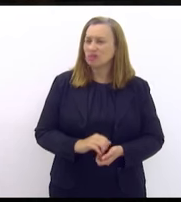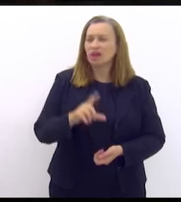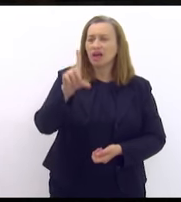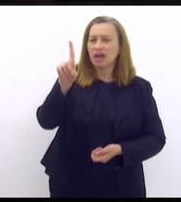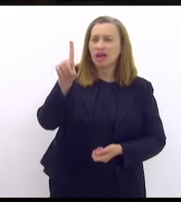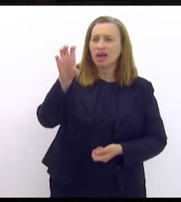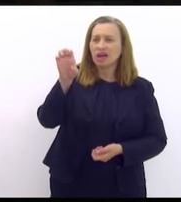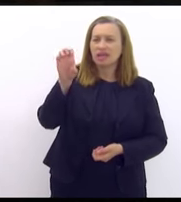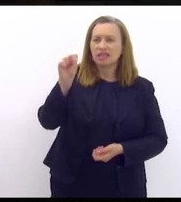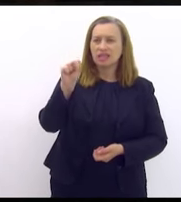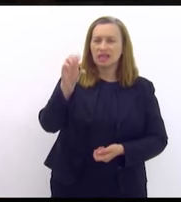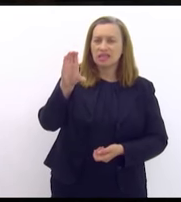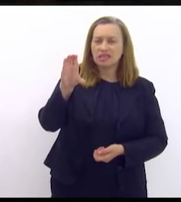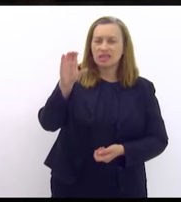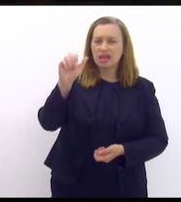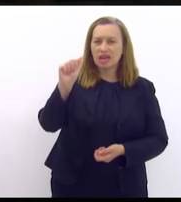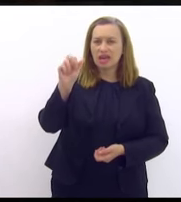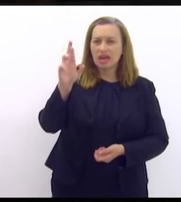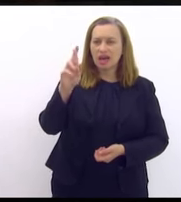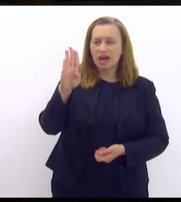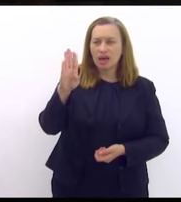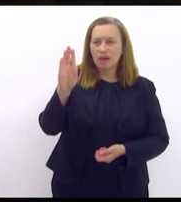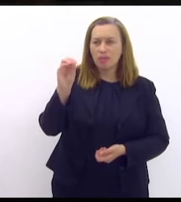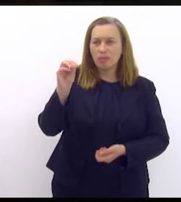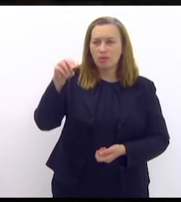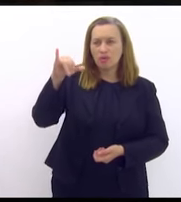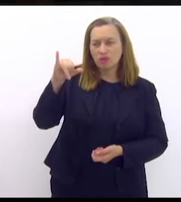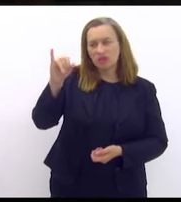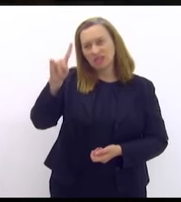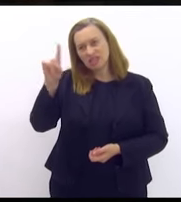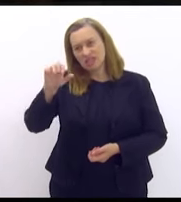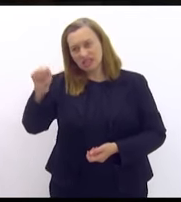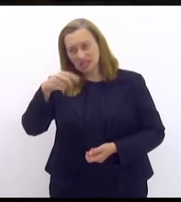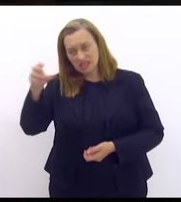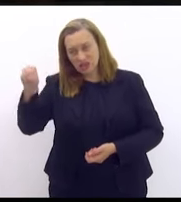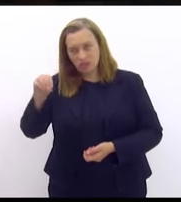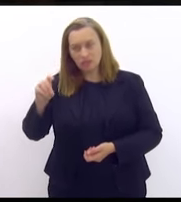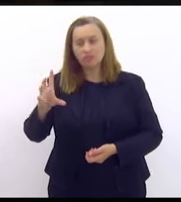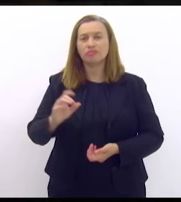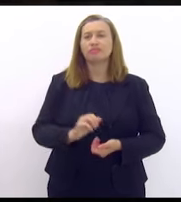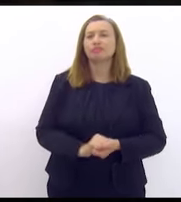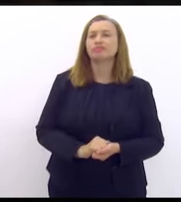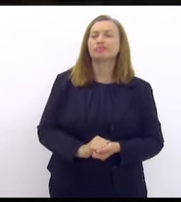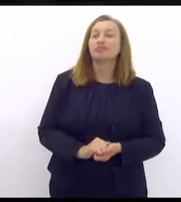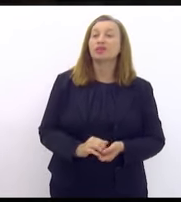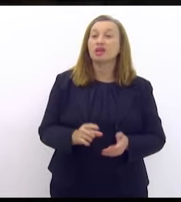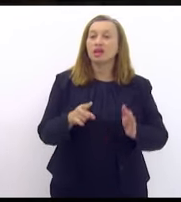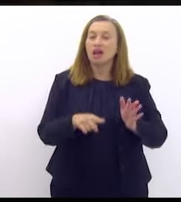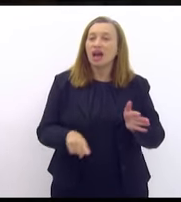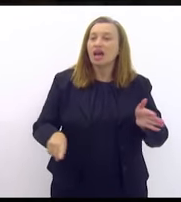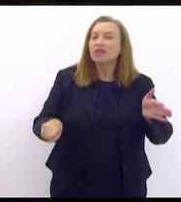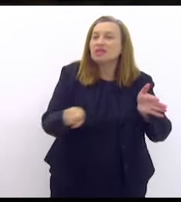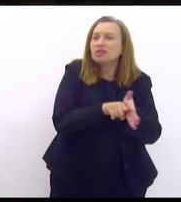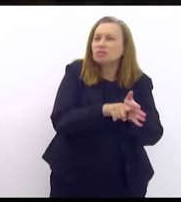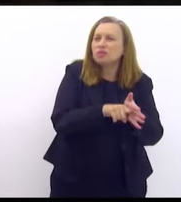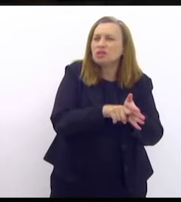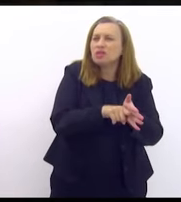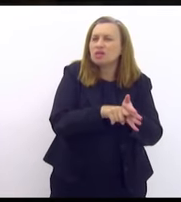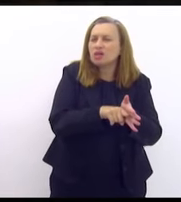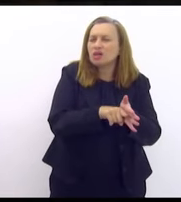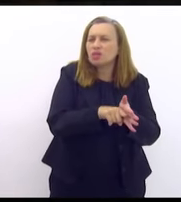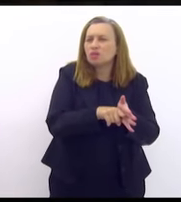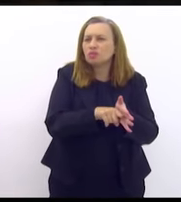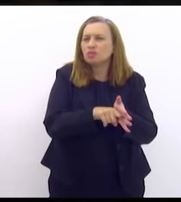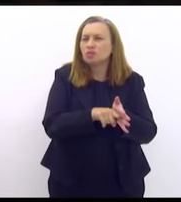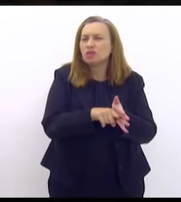muito cara, não só ao deputado Carlos Mink, mas a todos nós, né? A redução do impacto dos resíduos